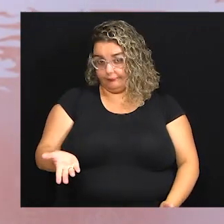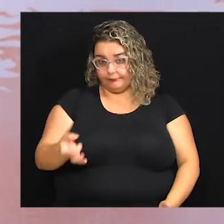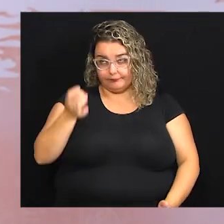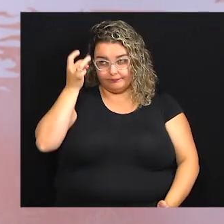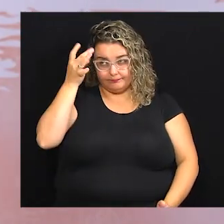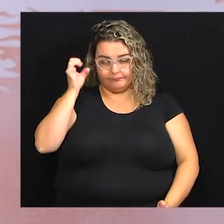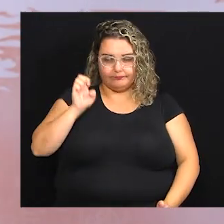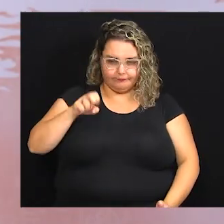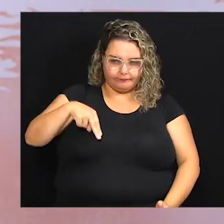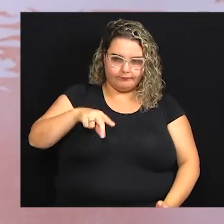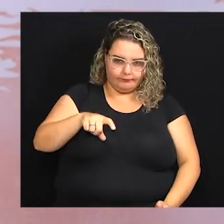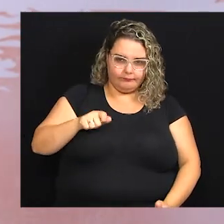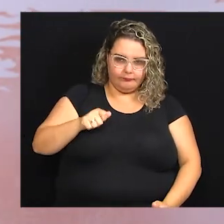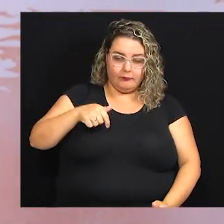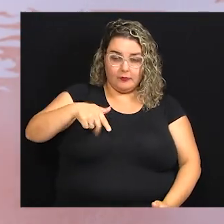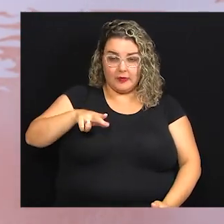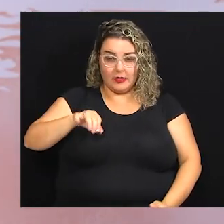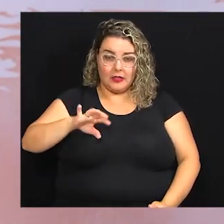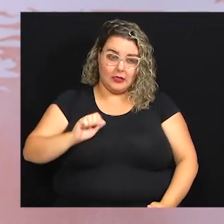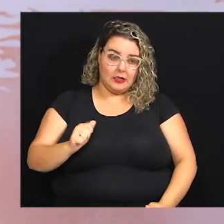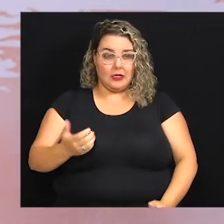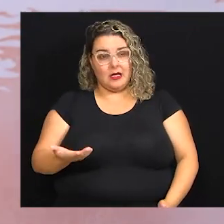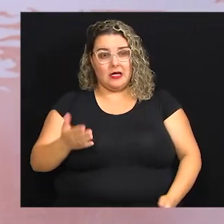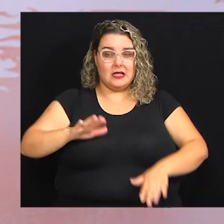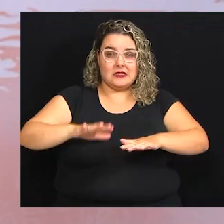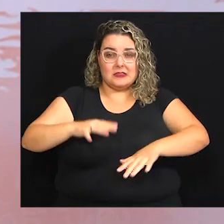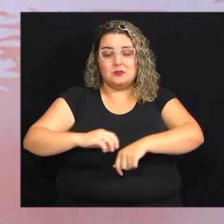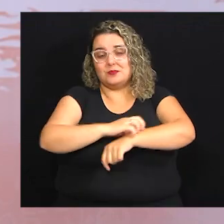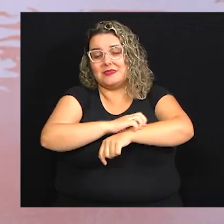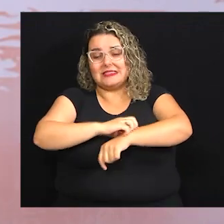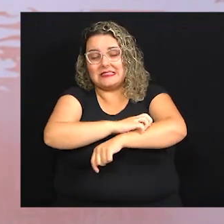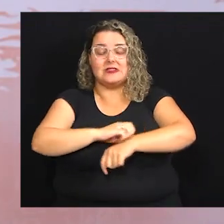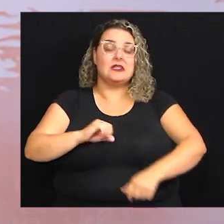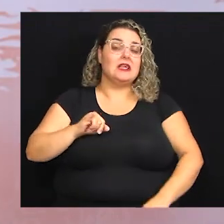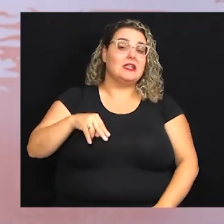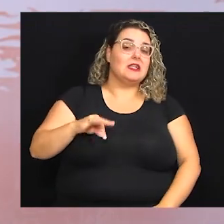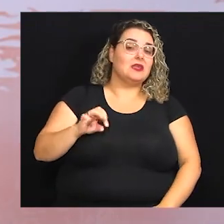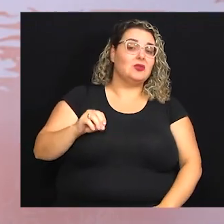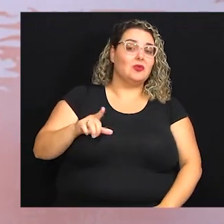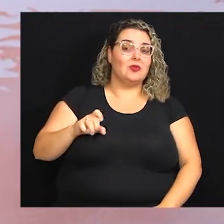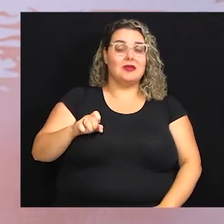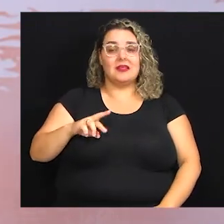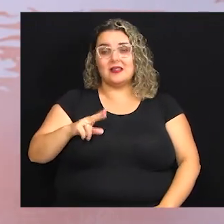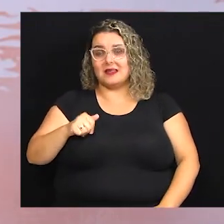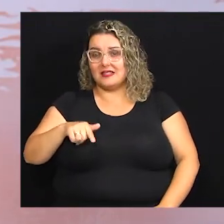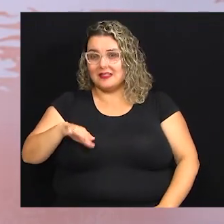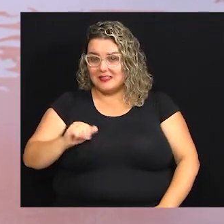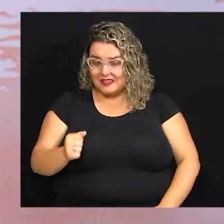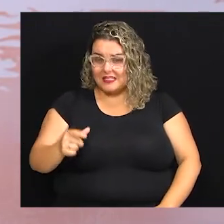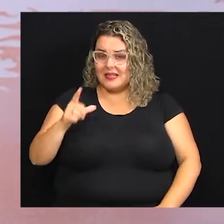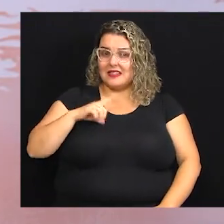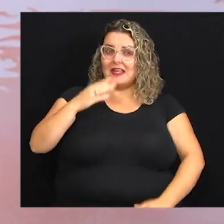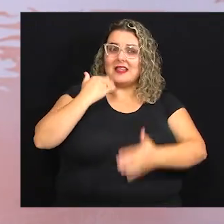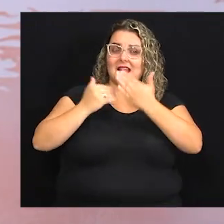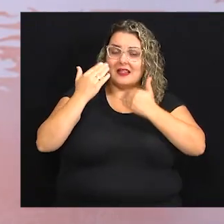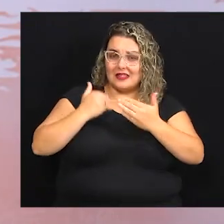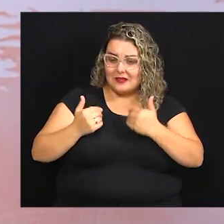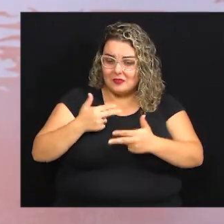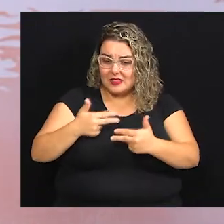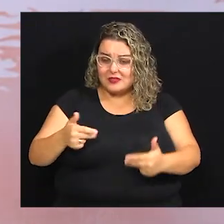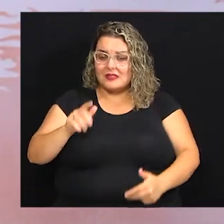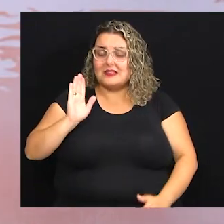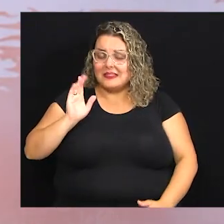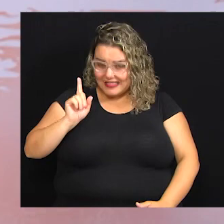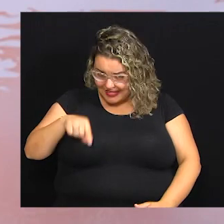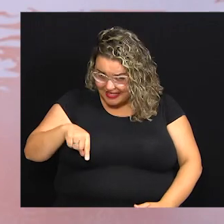tem ali, às vezes, uma questão alimentar, uma intolerância, uma alergia, não sabe. Existem alimentos que já são